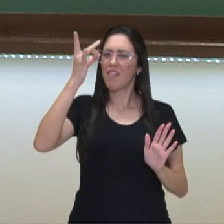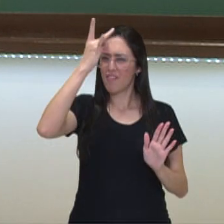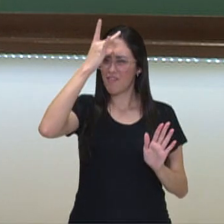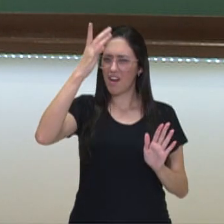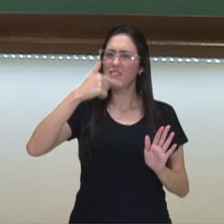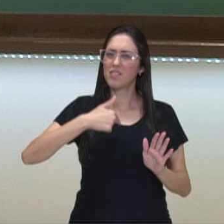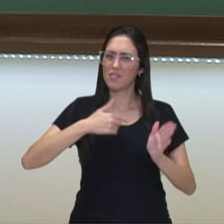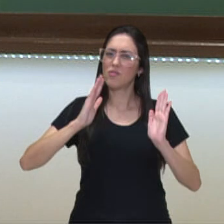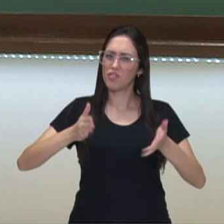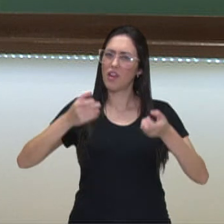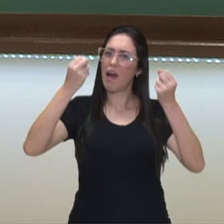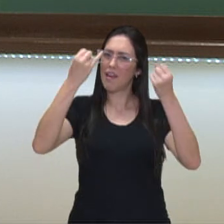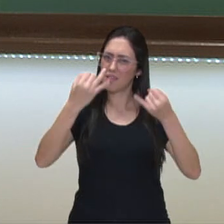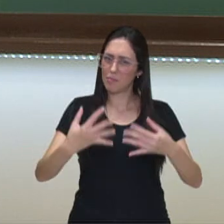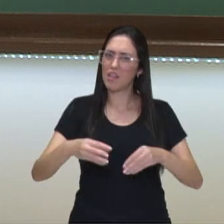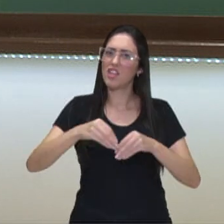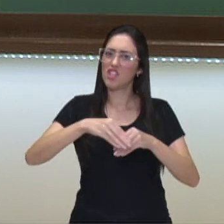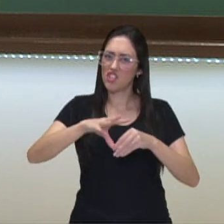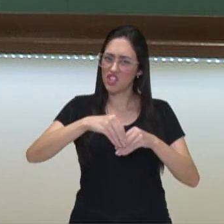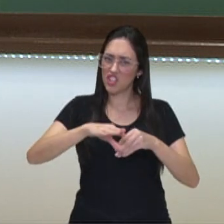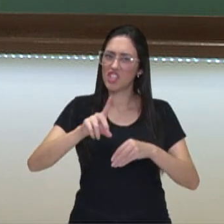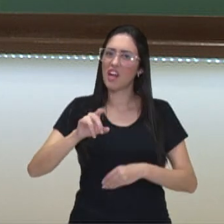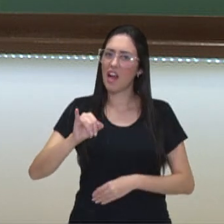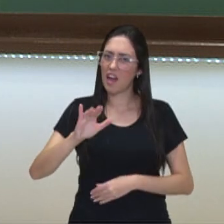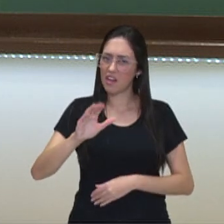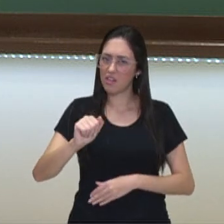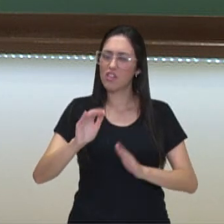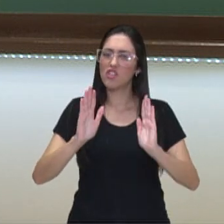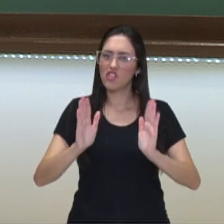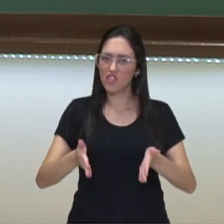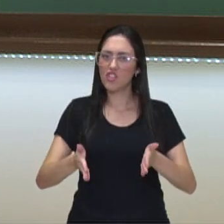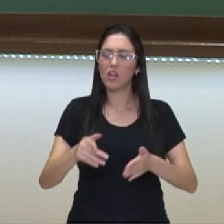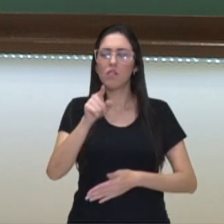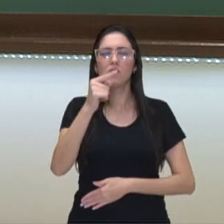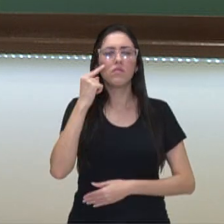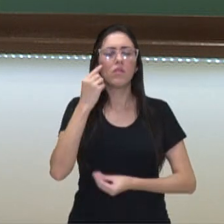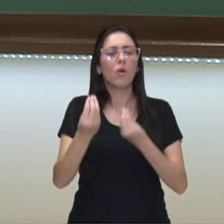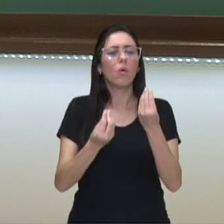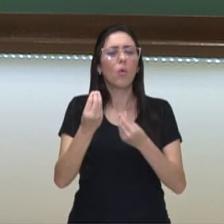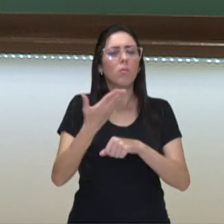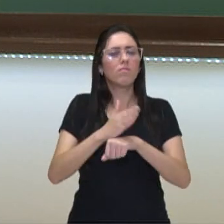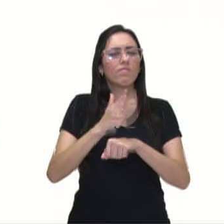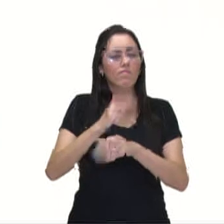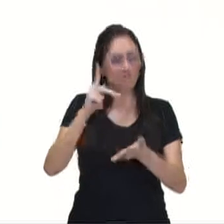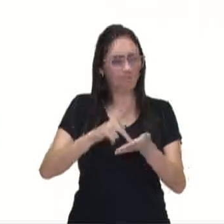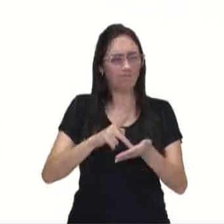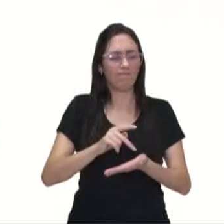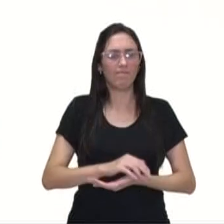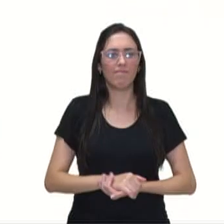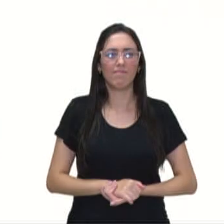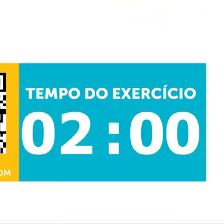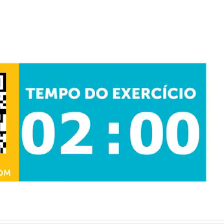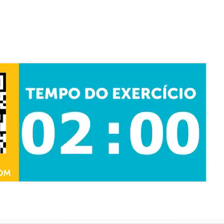acabei de te dar a dica oralmente, é só você registrar e colocar na prática.